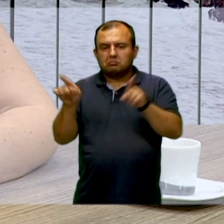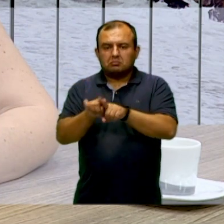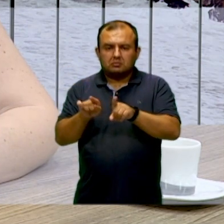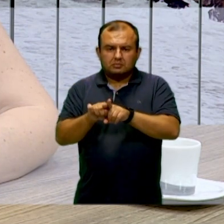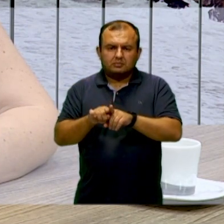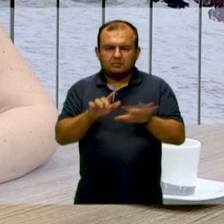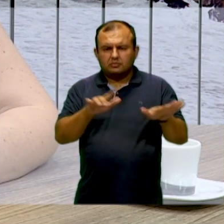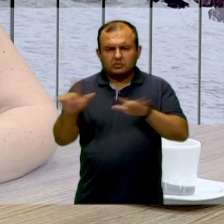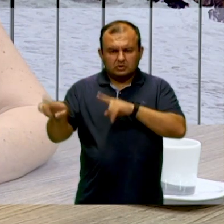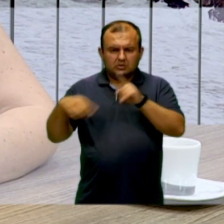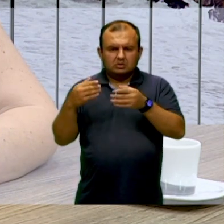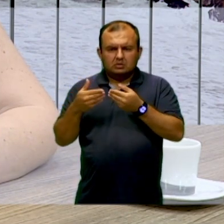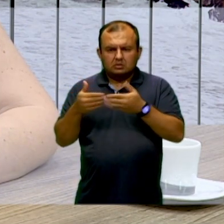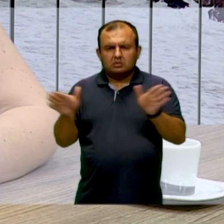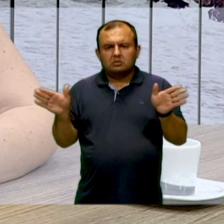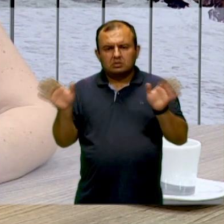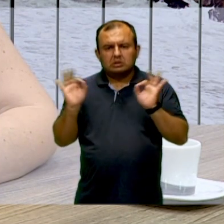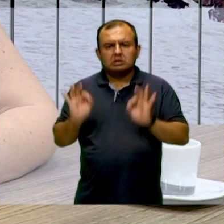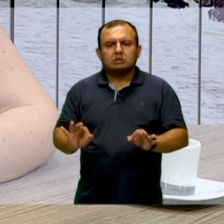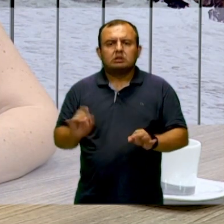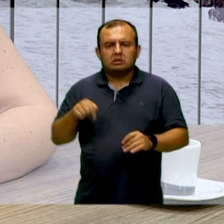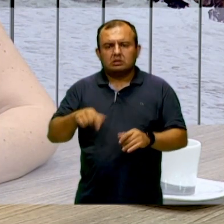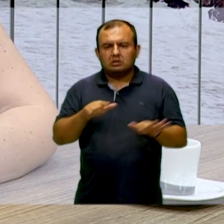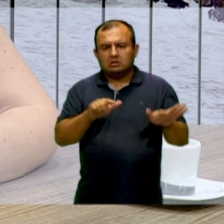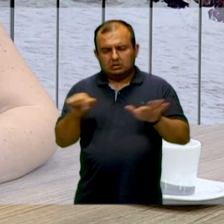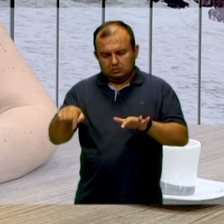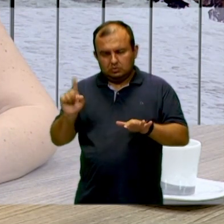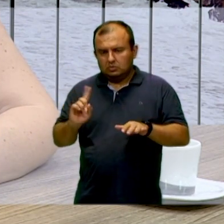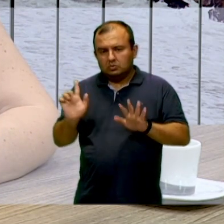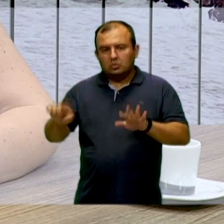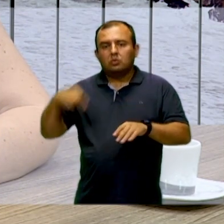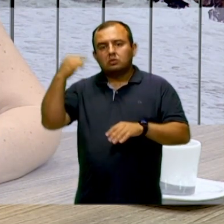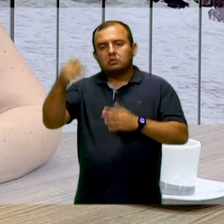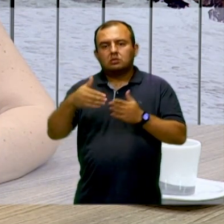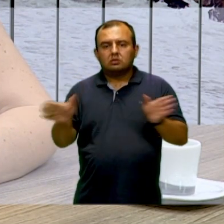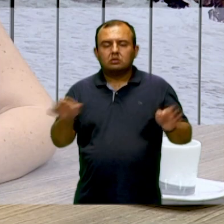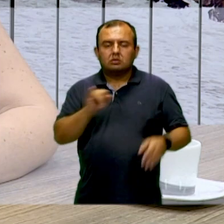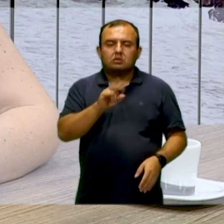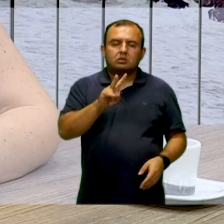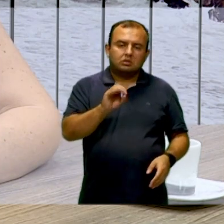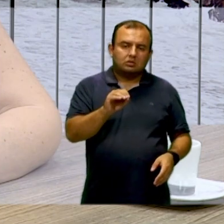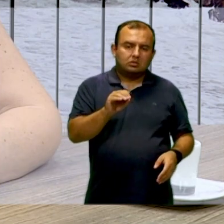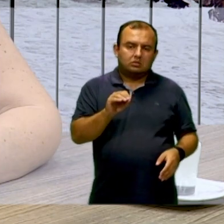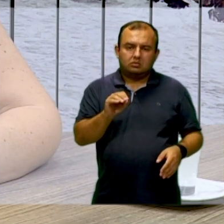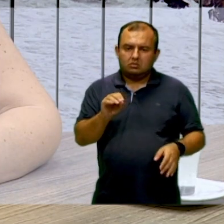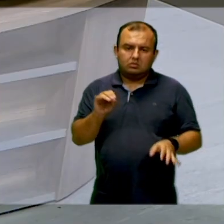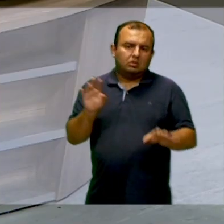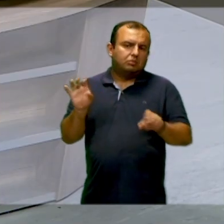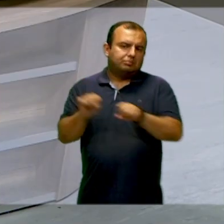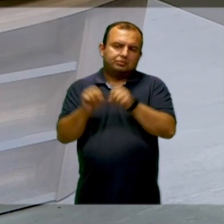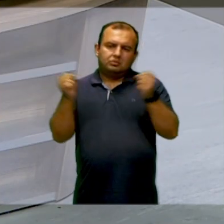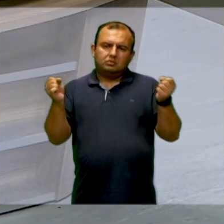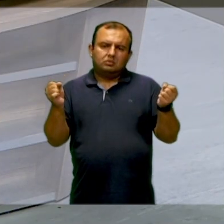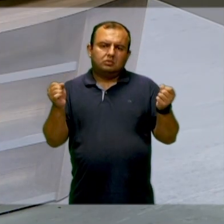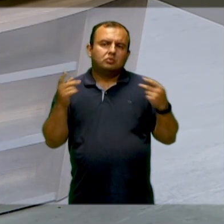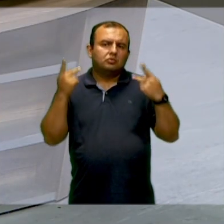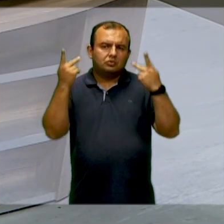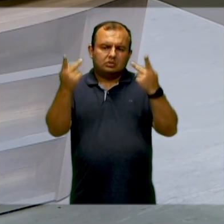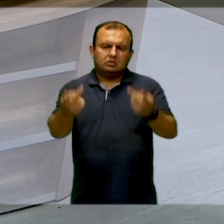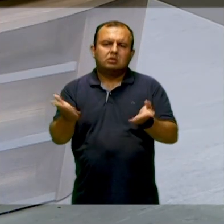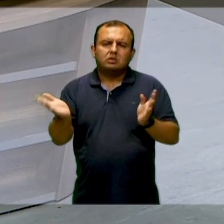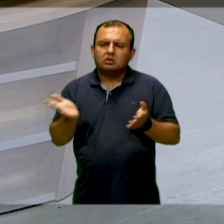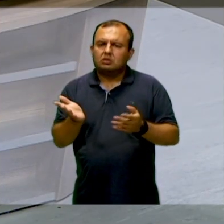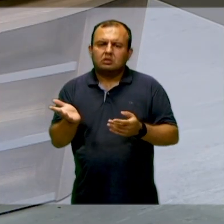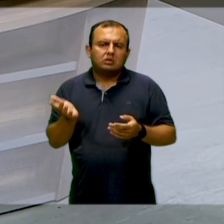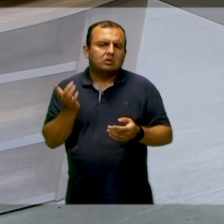para a semana que vem já está liberado com certeza. Se não essa semana que vem. O Ivo Silveira está colapsado. Estive lá recentemente, não